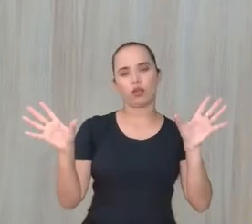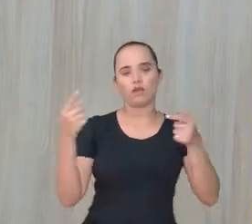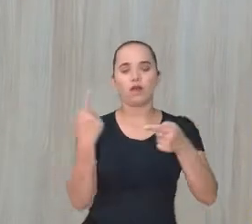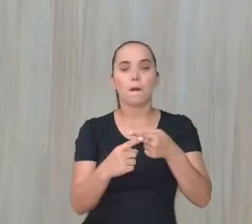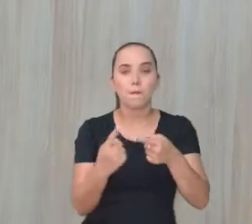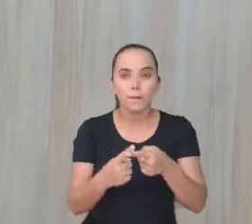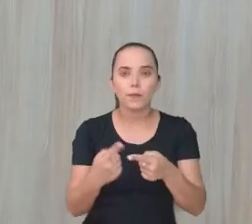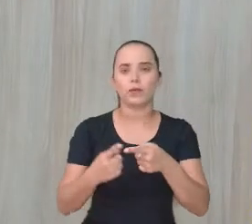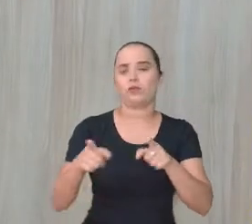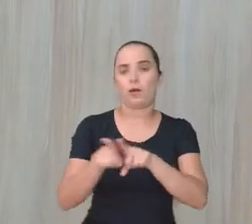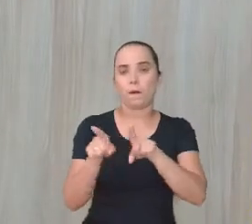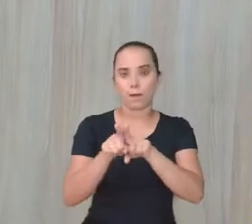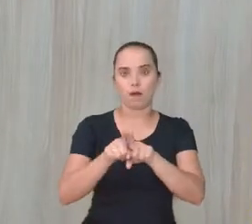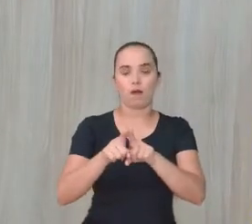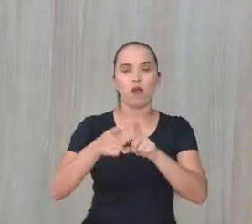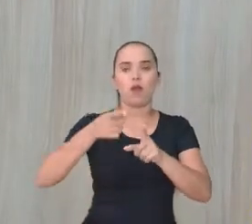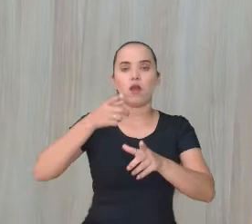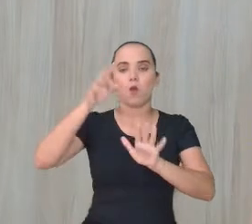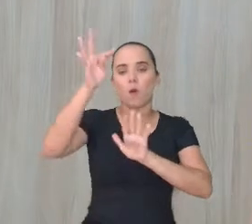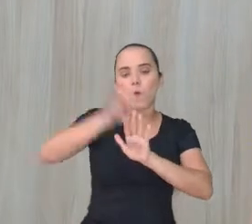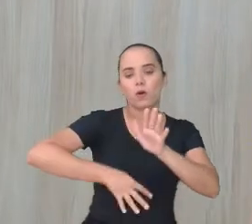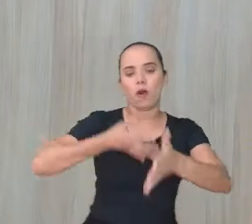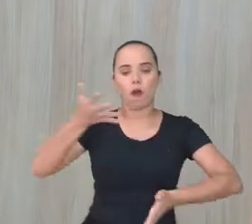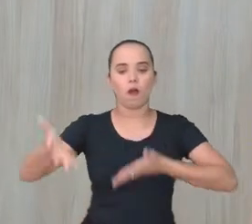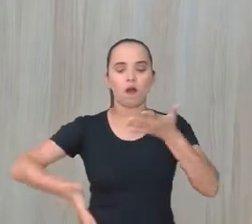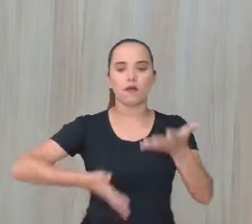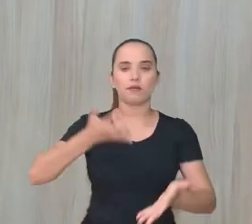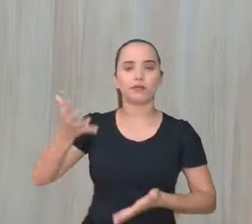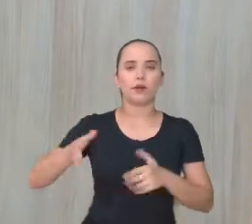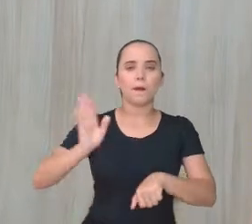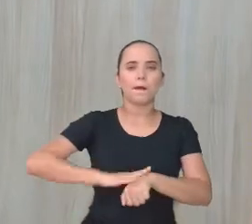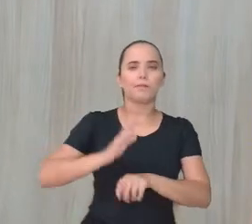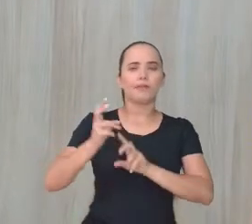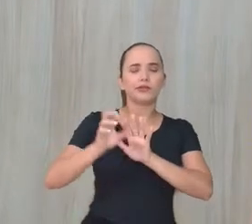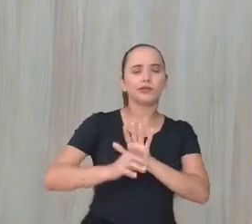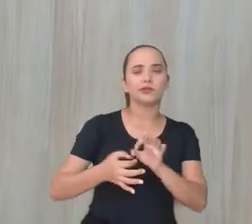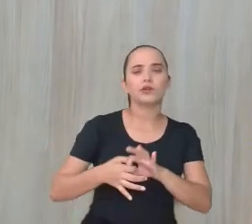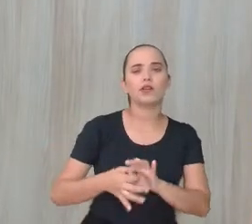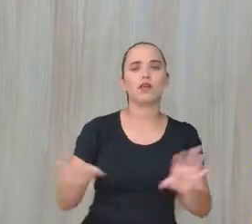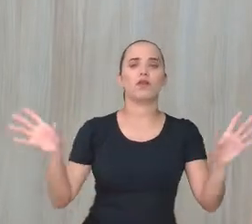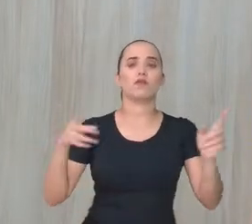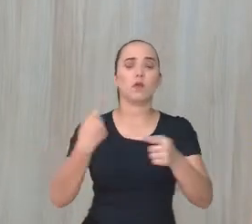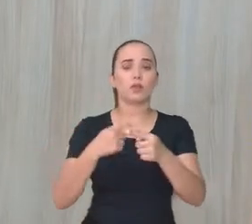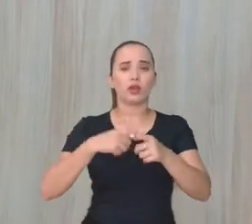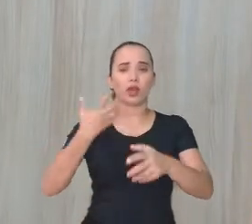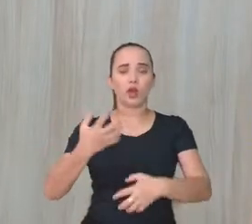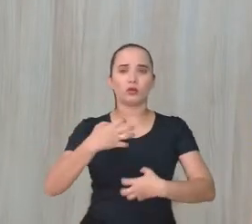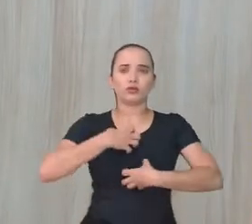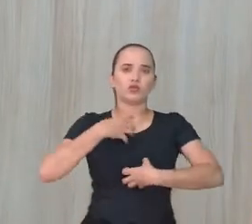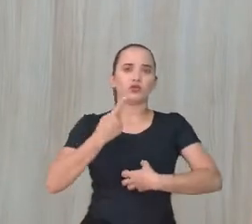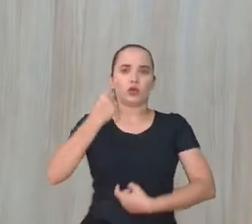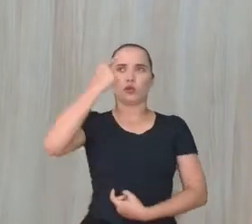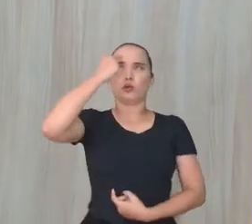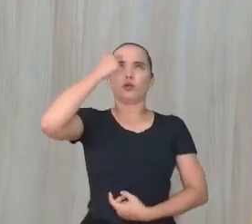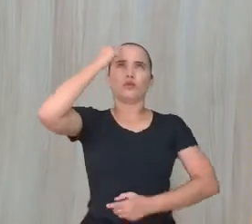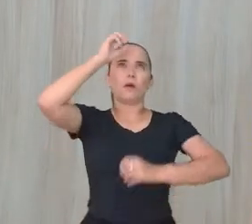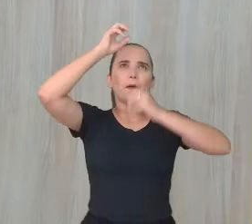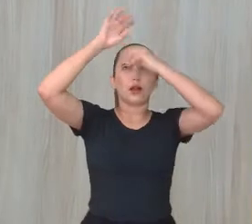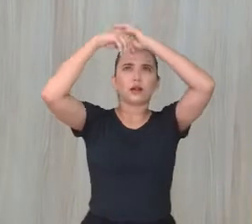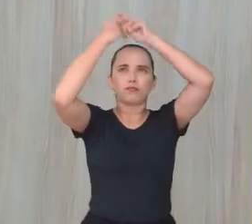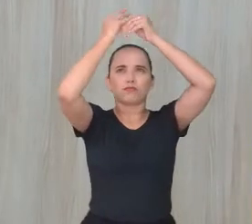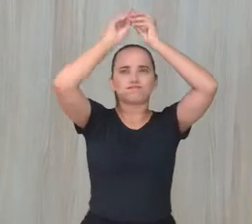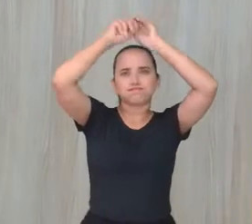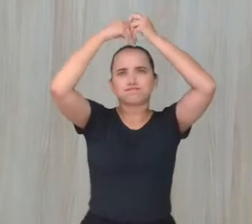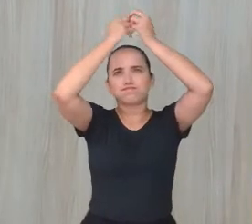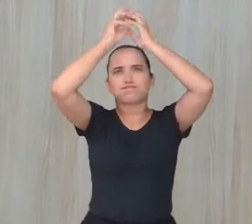partir da forma que esse pensamento está sendo processado e transformado em palavras. O texto